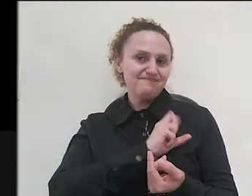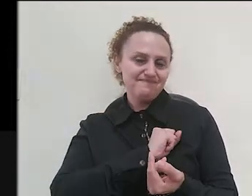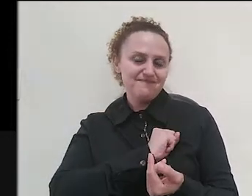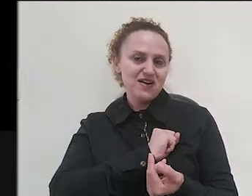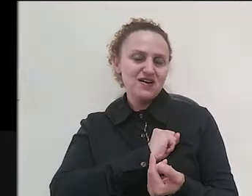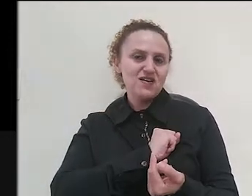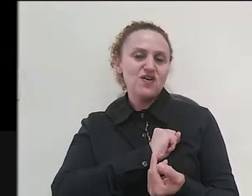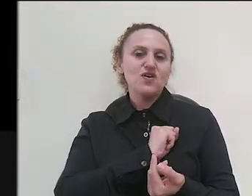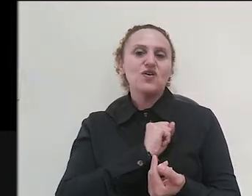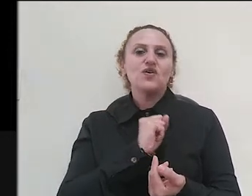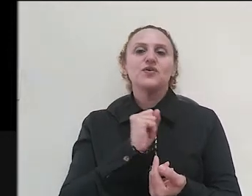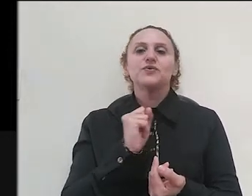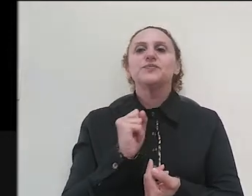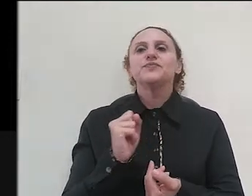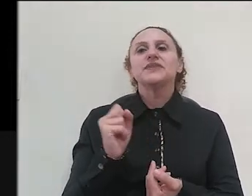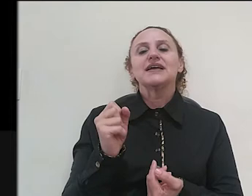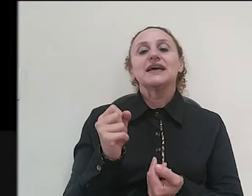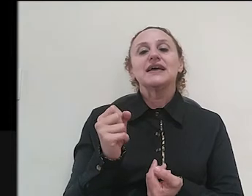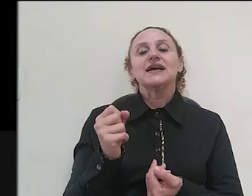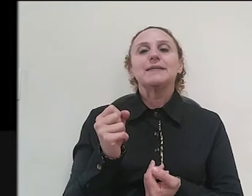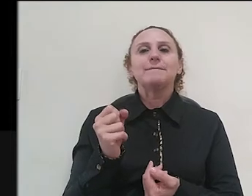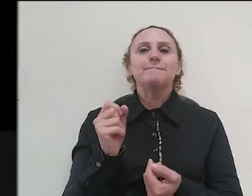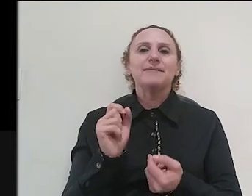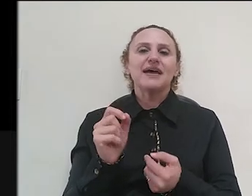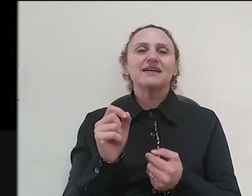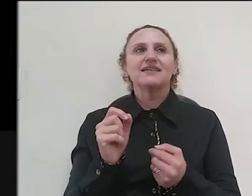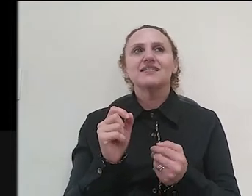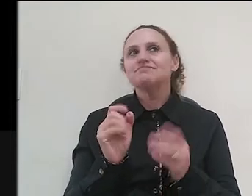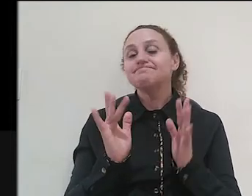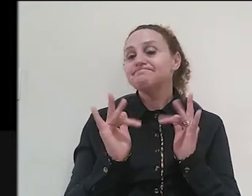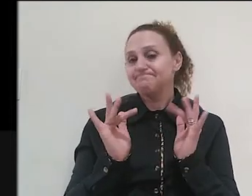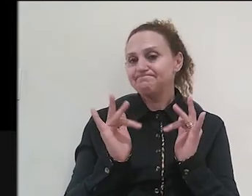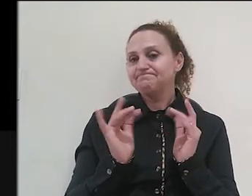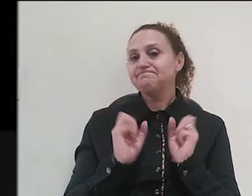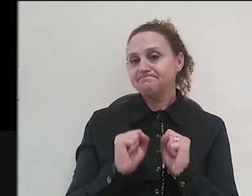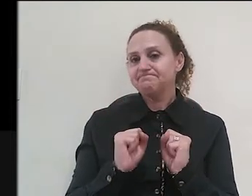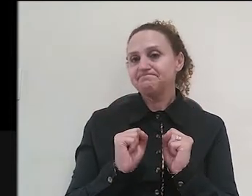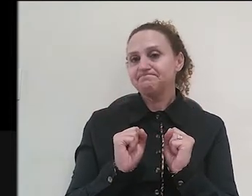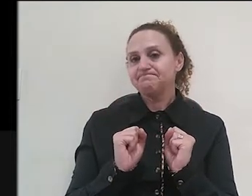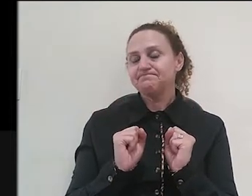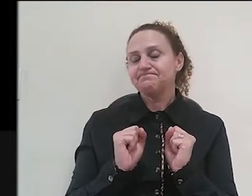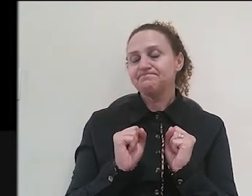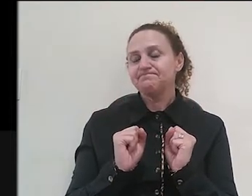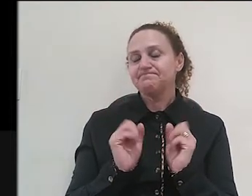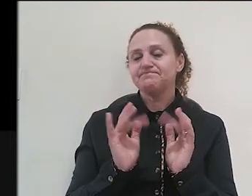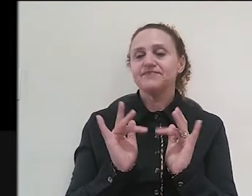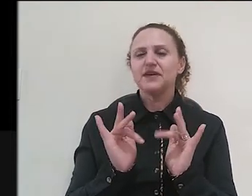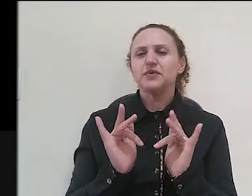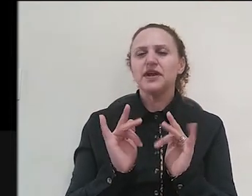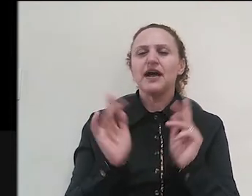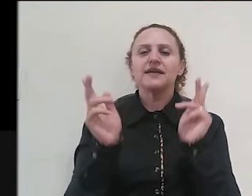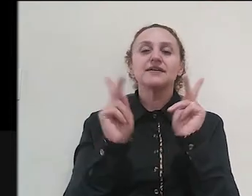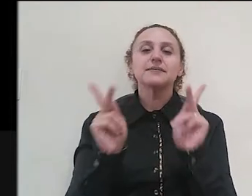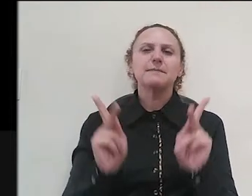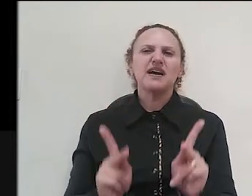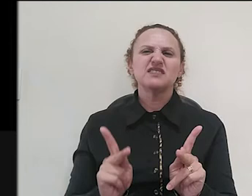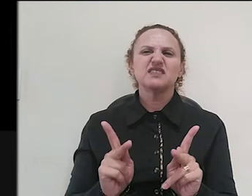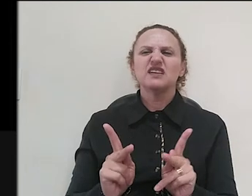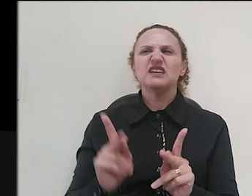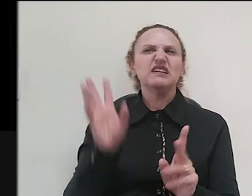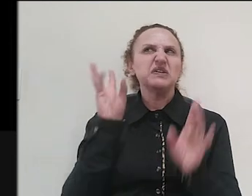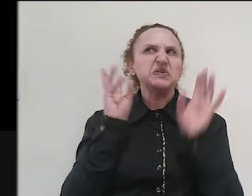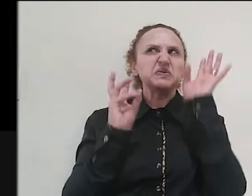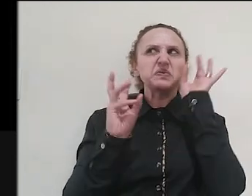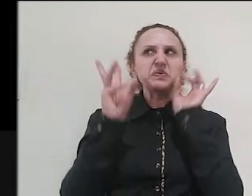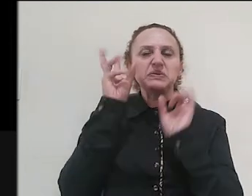O eu lírico convida a lésbia para que eles possam namorar em paz e que eles não escutem as graves vozes velhas da sociedade,